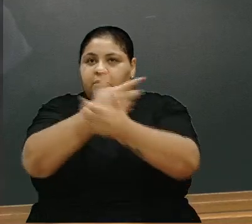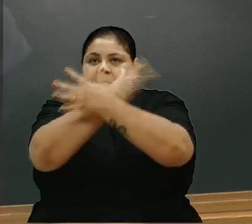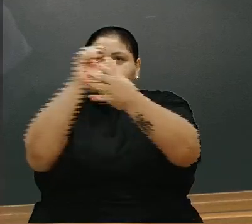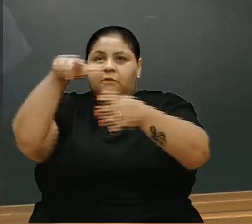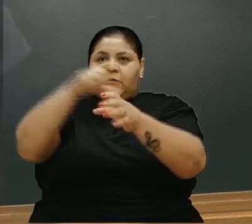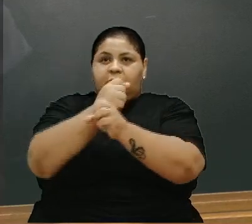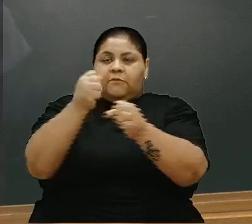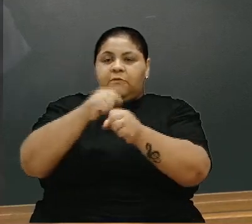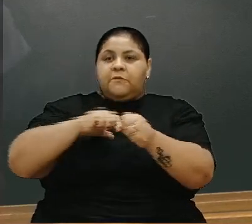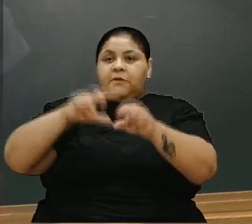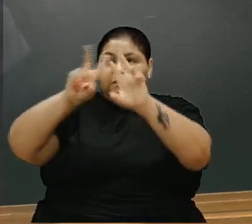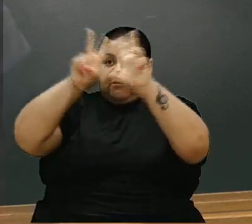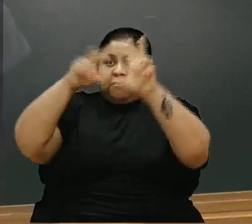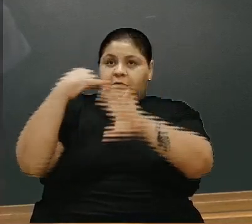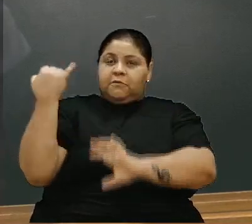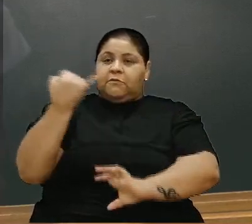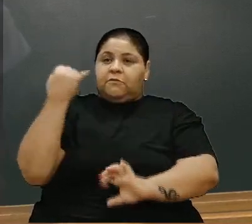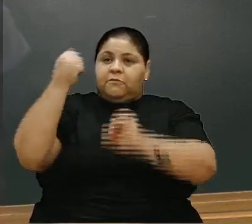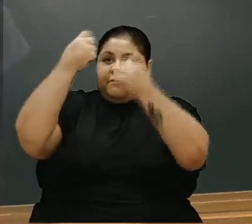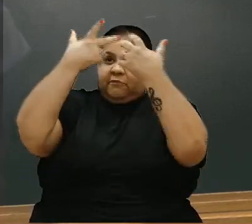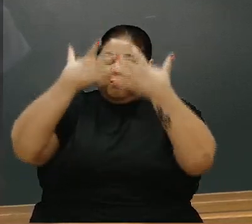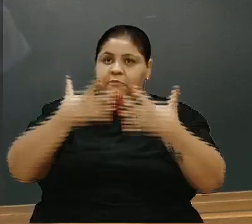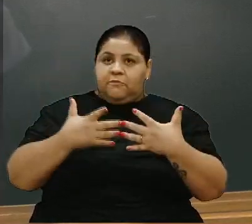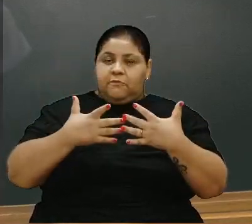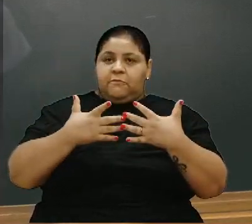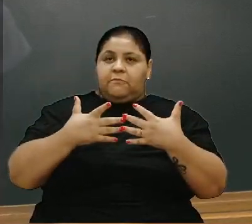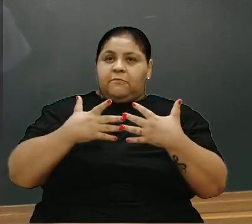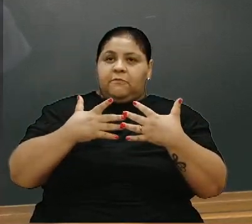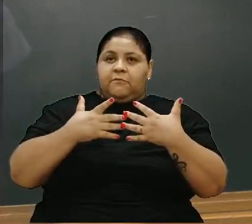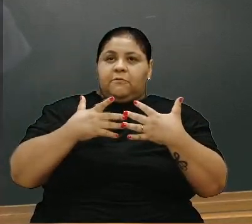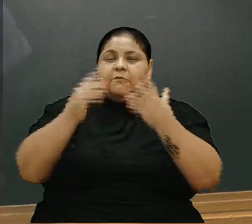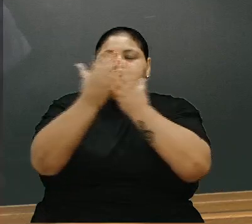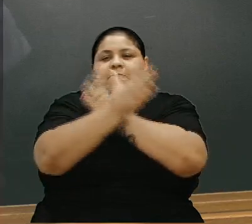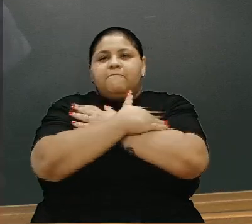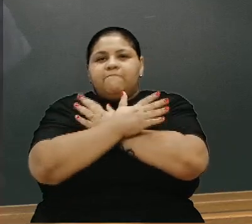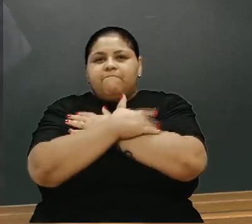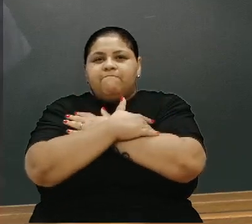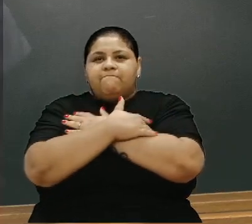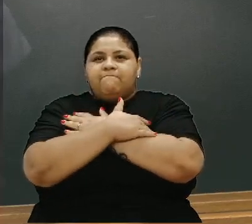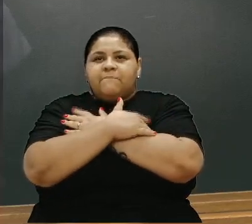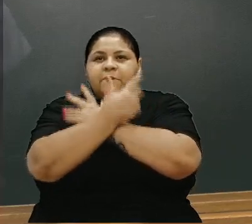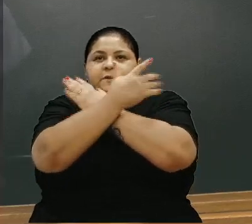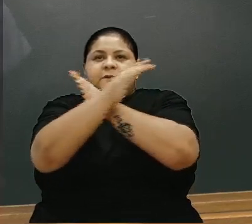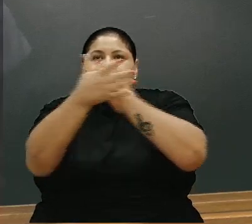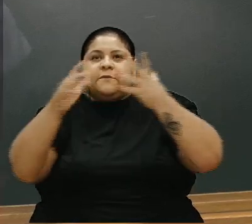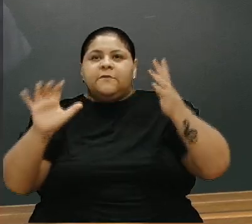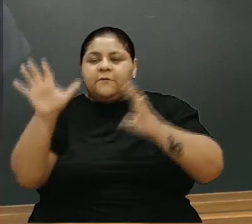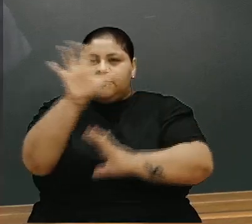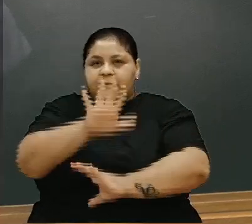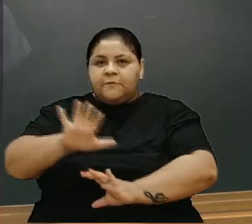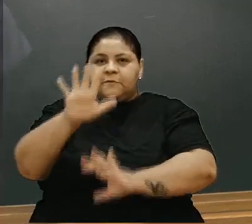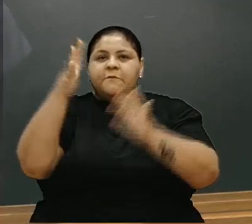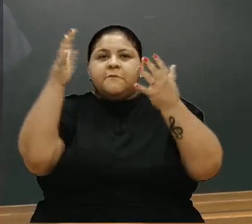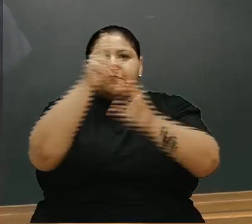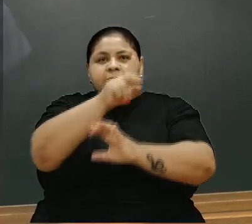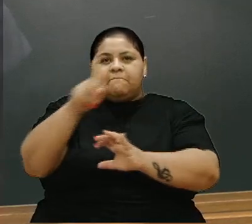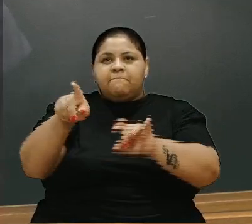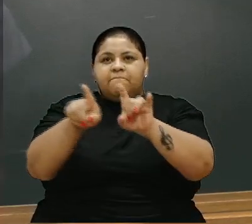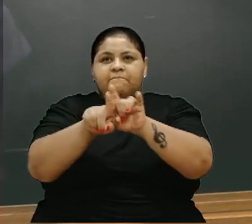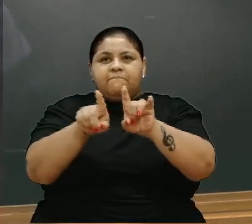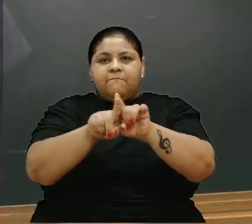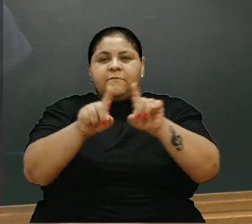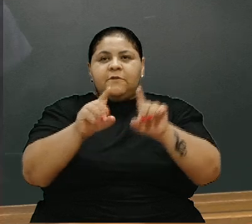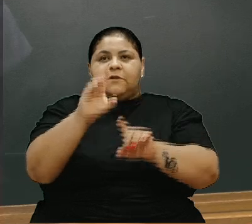Fraternidade tem um tema muito importante que trata da fraternidade e ecologia integral. Então, meus parabéns ao professor Marco Antônio e também ao